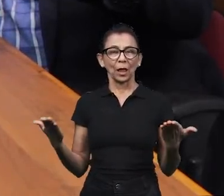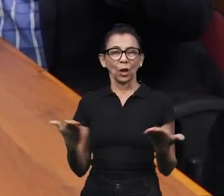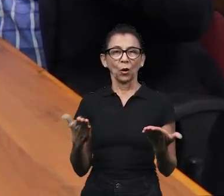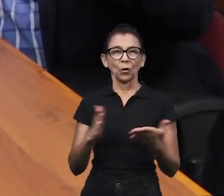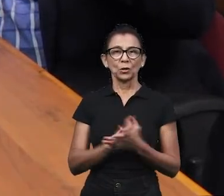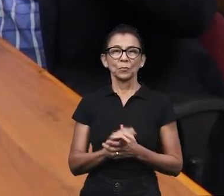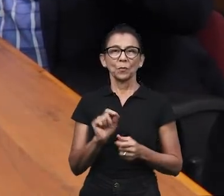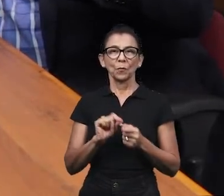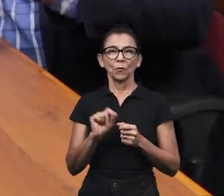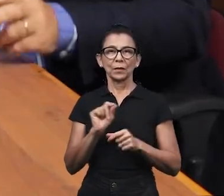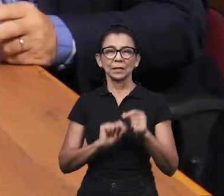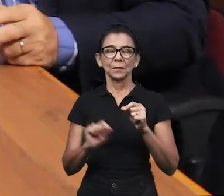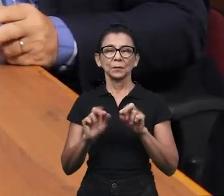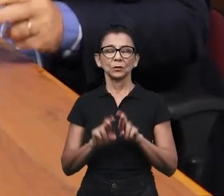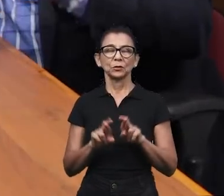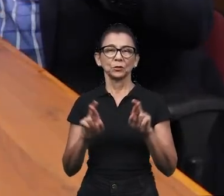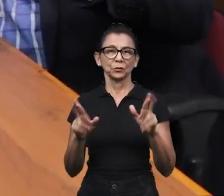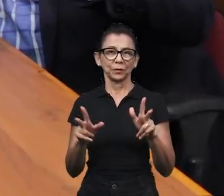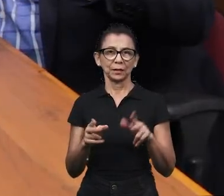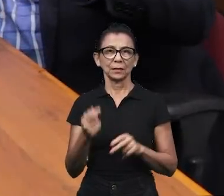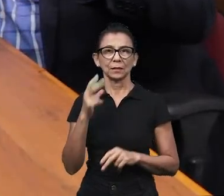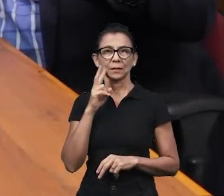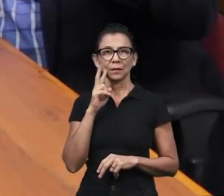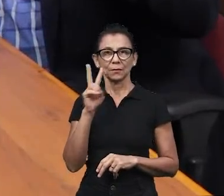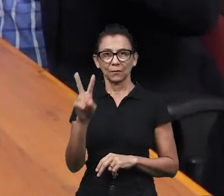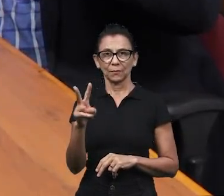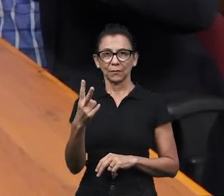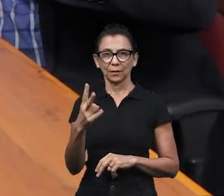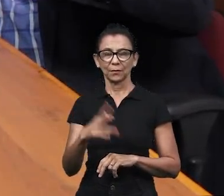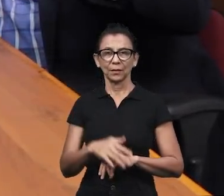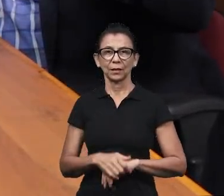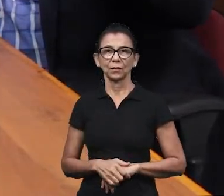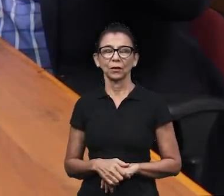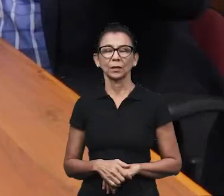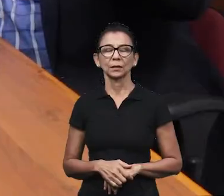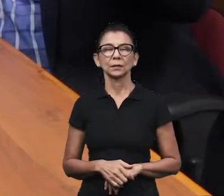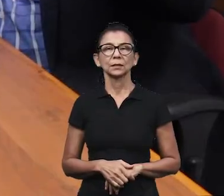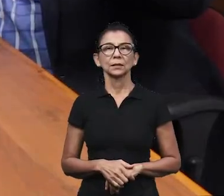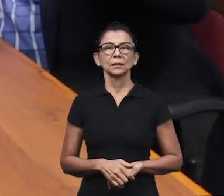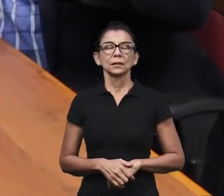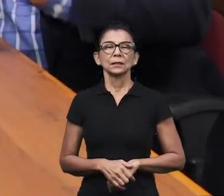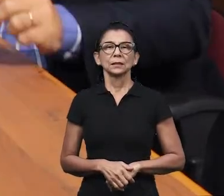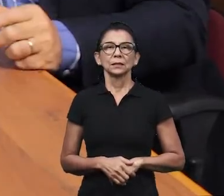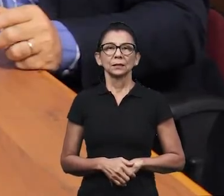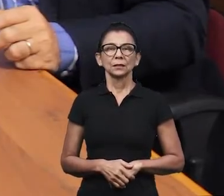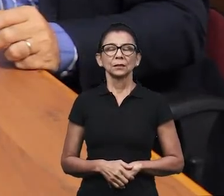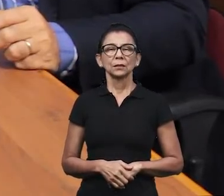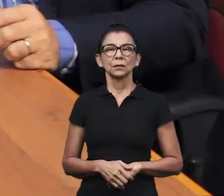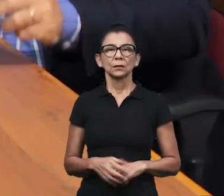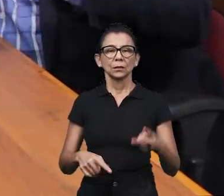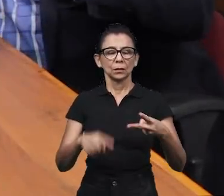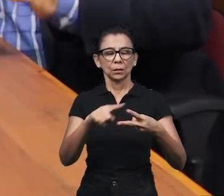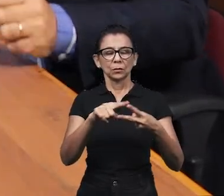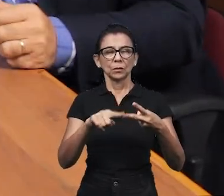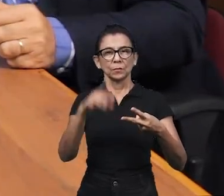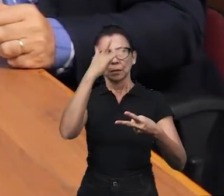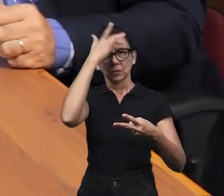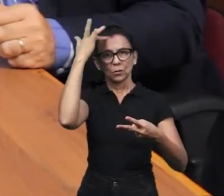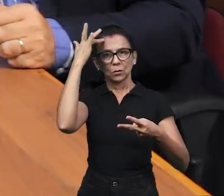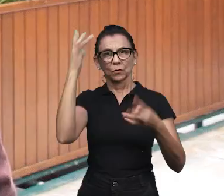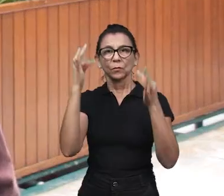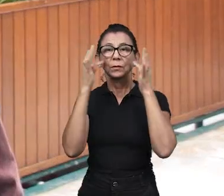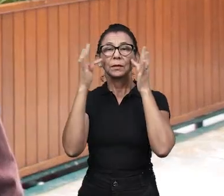agora a 2 depoimentos de 2 voluntários que vão falar para você qual a experiência deles como voluntário. Vamos